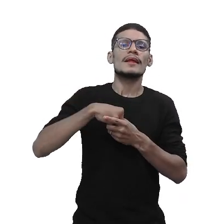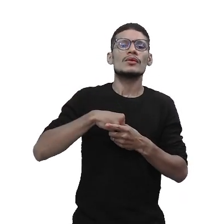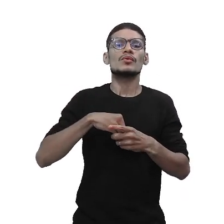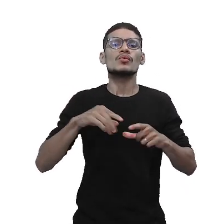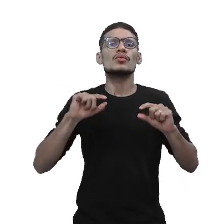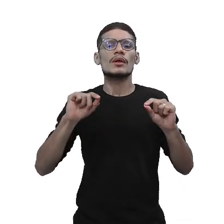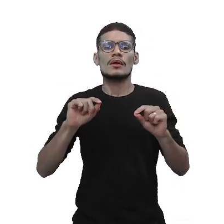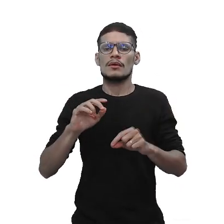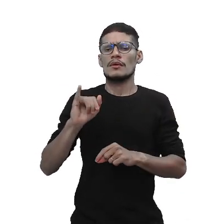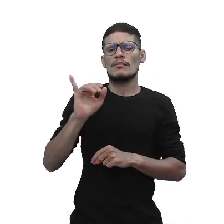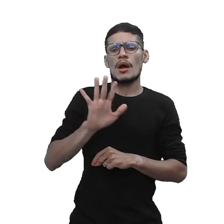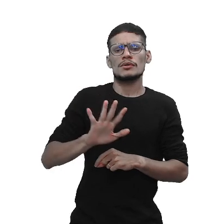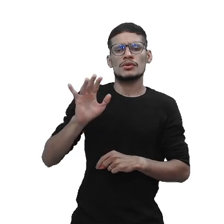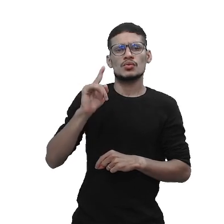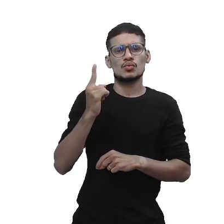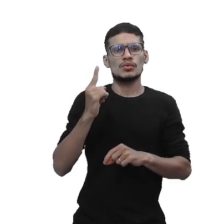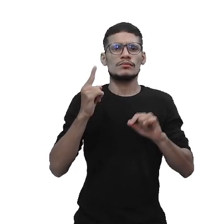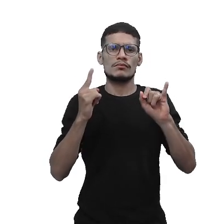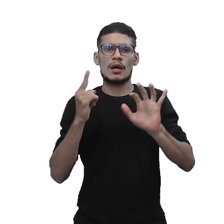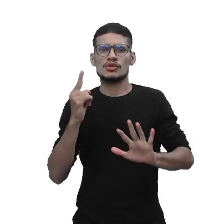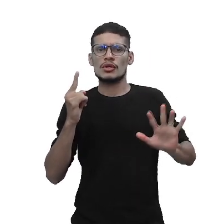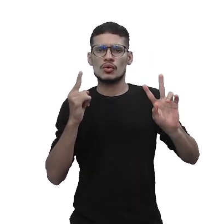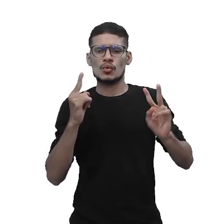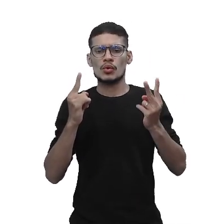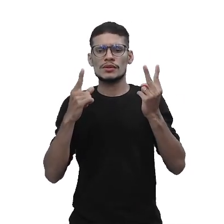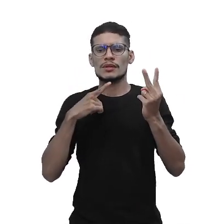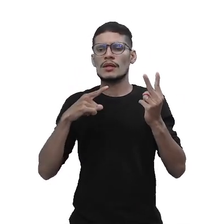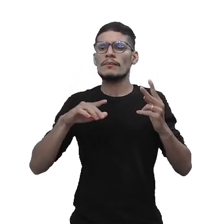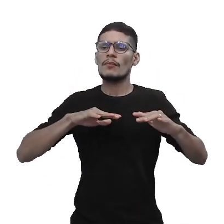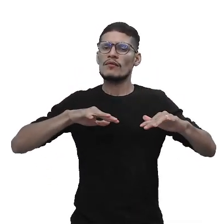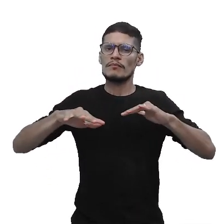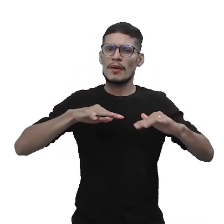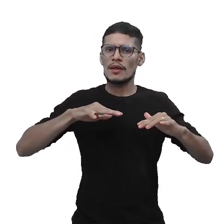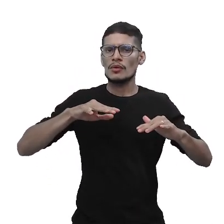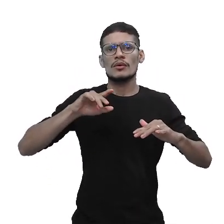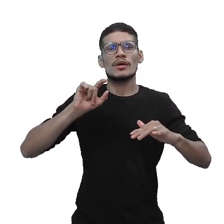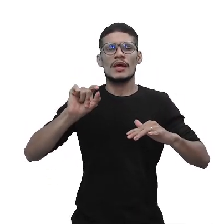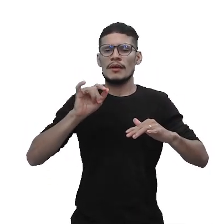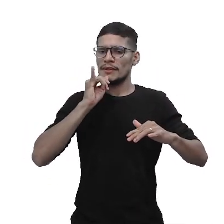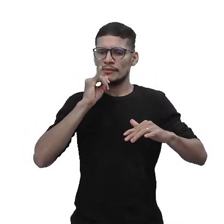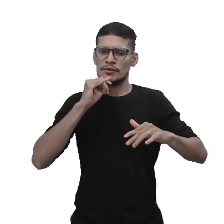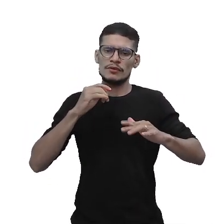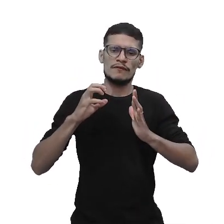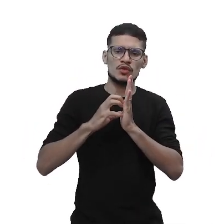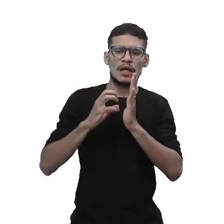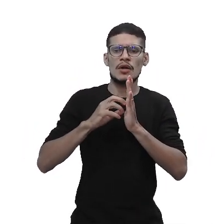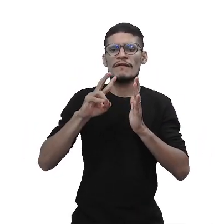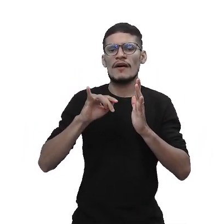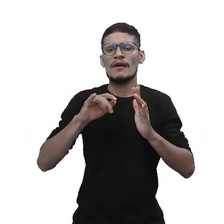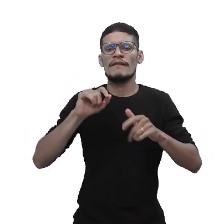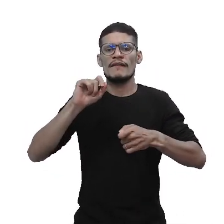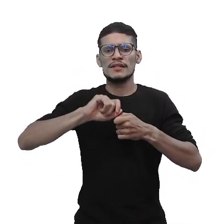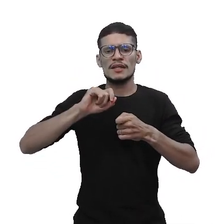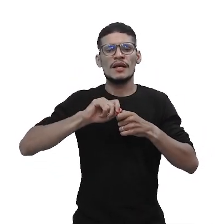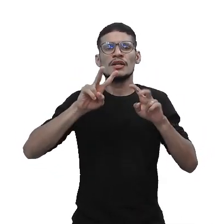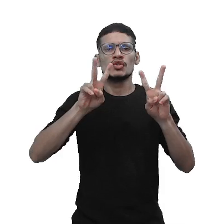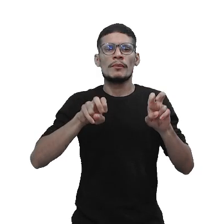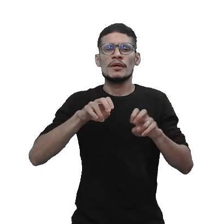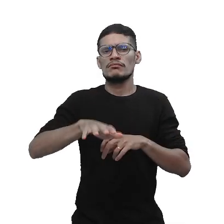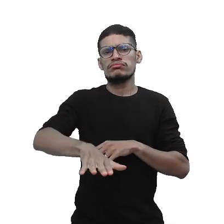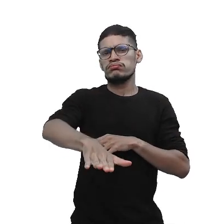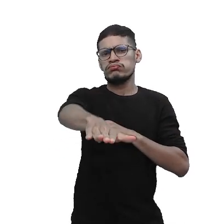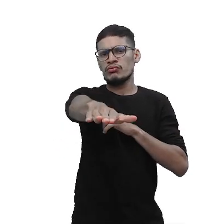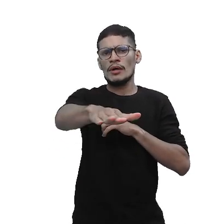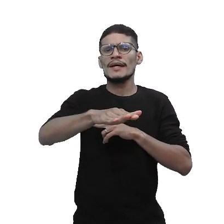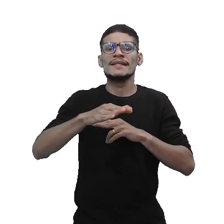nessas figuras aí 1 e 2, vão estar determinados os movimentos que o trabalhador vai poder estar fazendo com o braço nessas questões de distância de segurança que ele vai